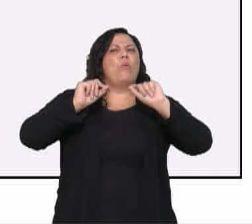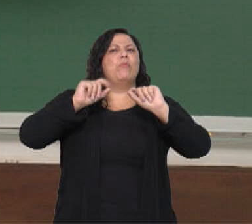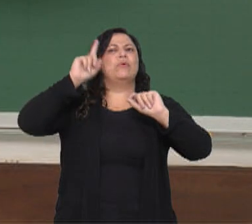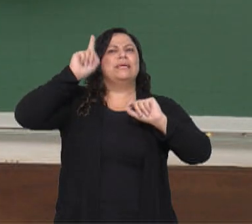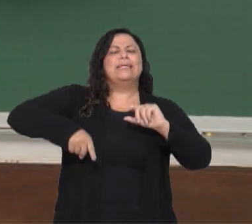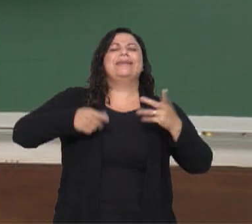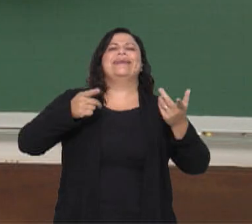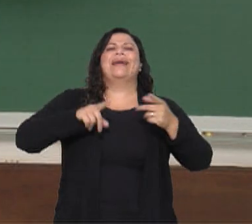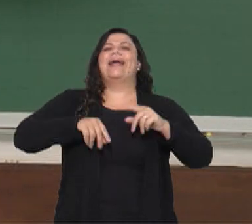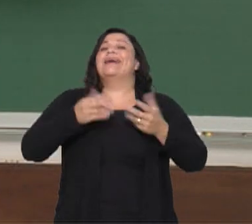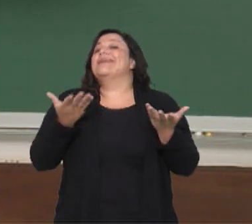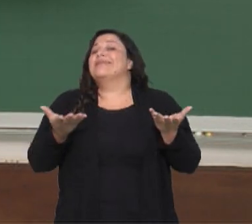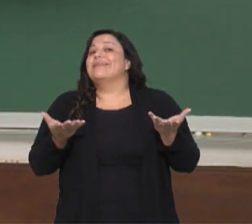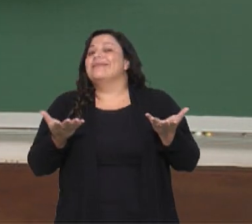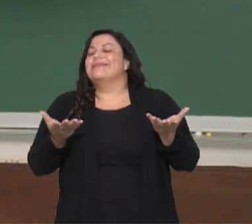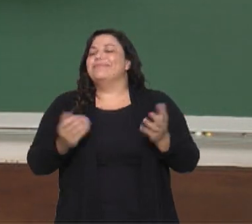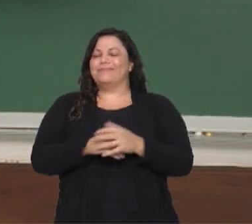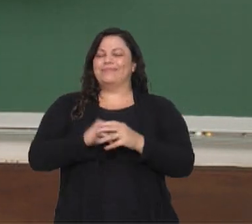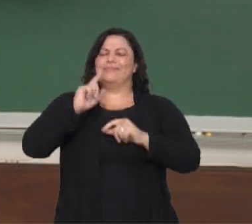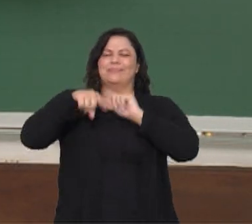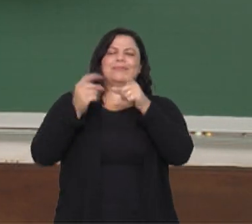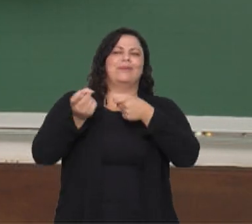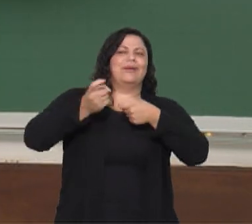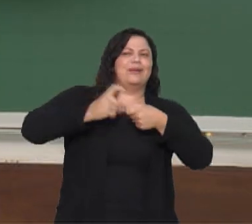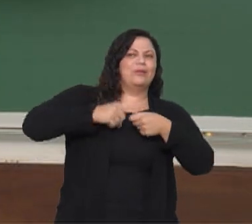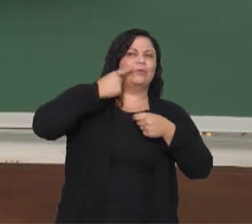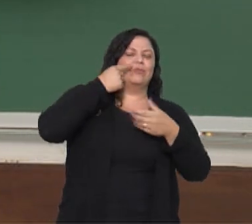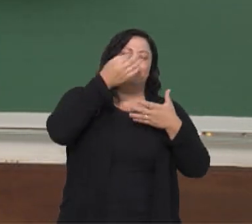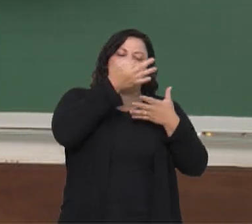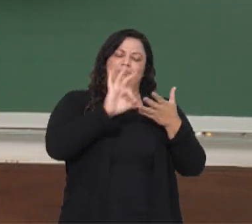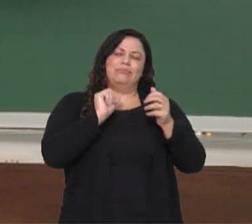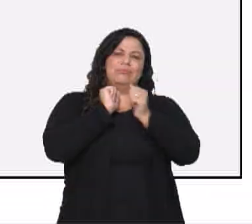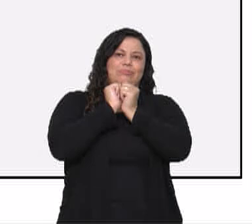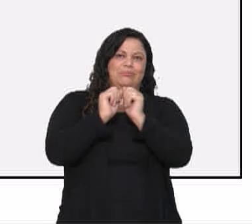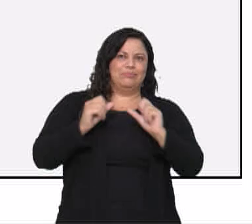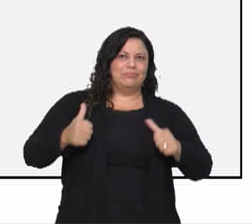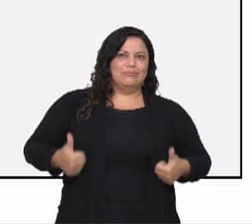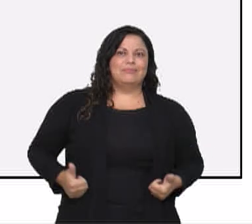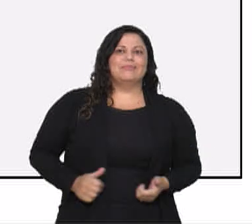neolítico? Daqui a pouquinho nós voltamos e vamos corrigir essa junto com vocês.